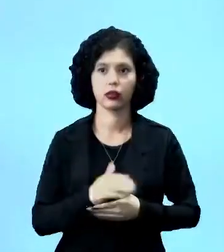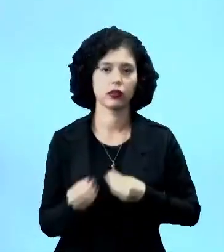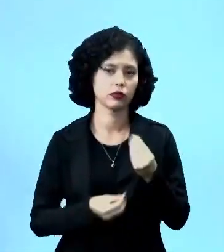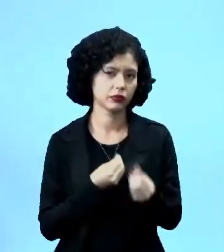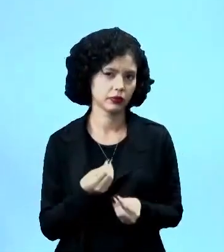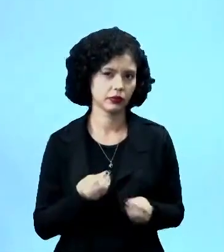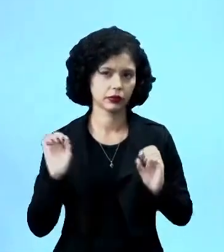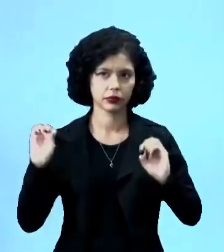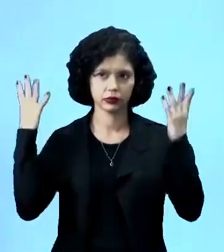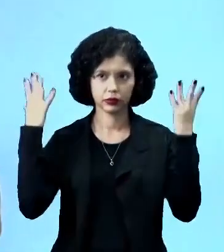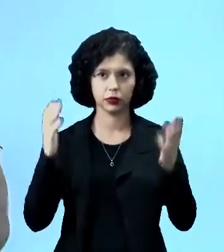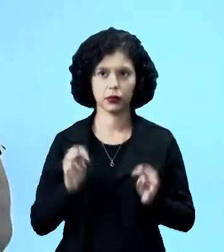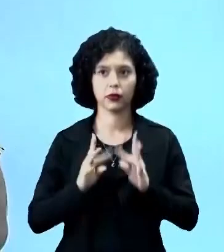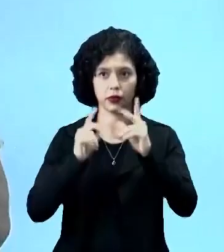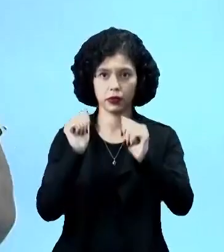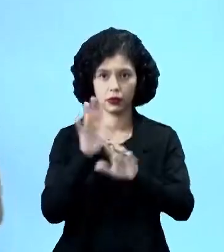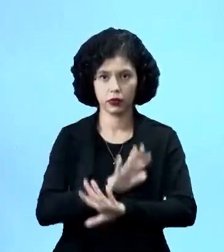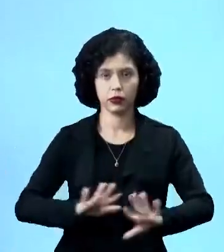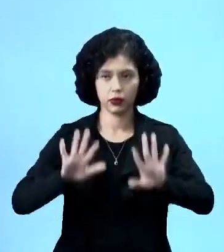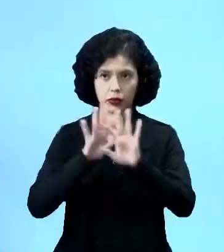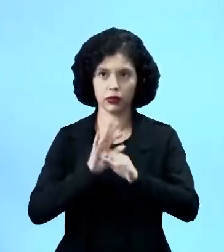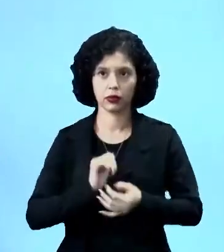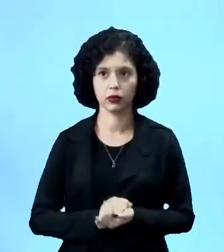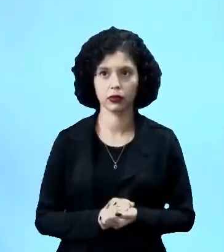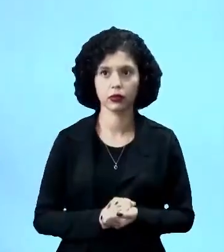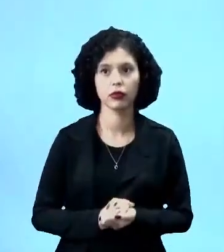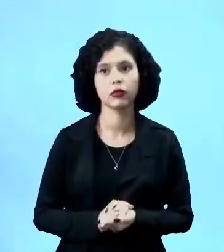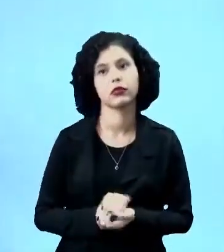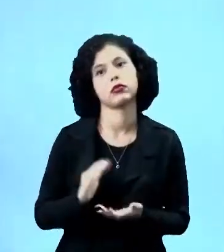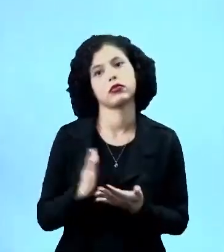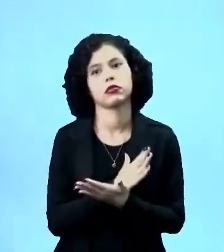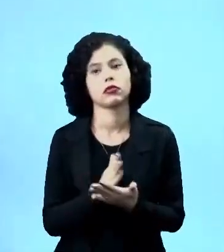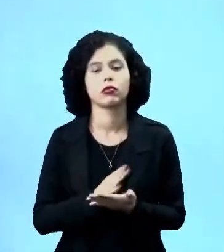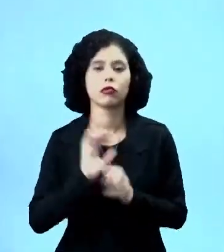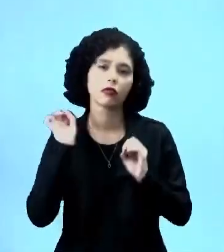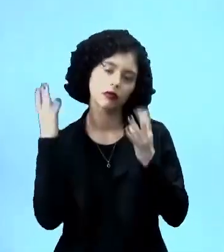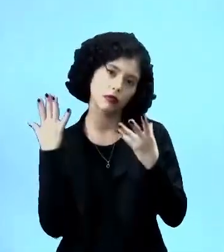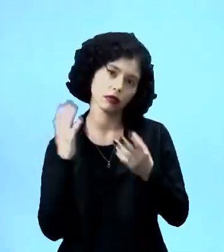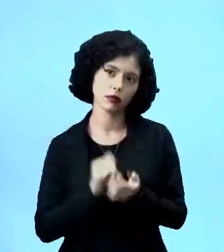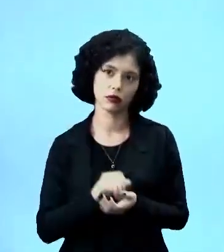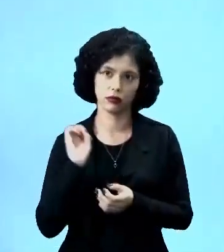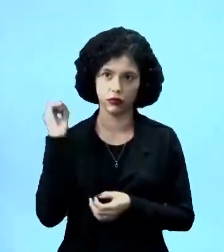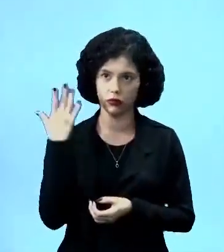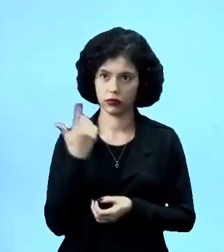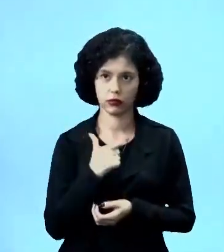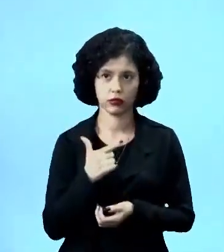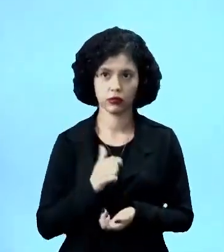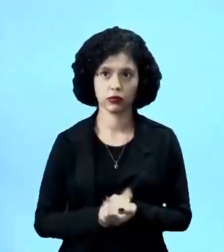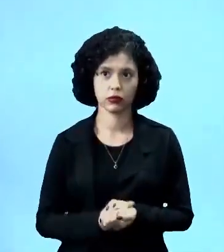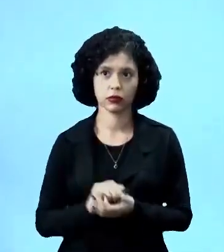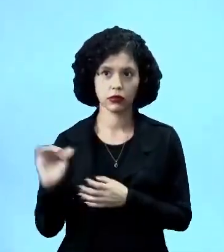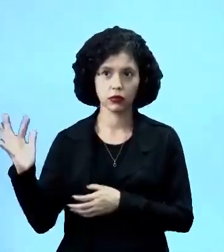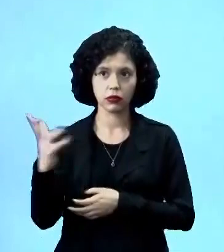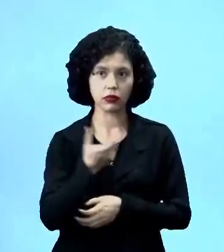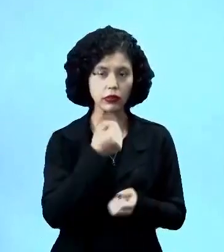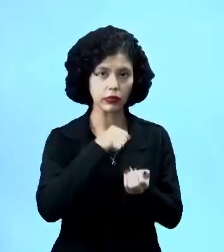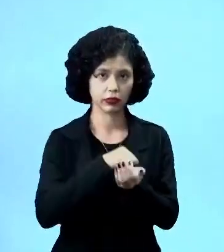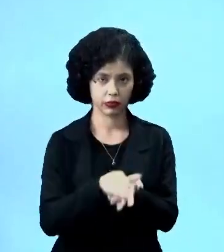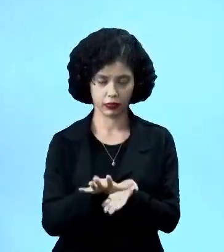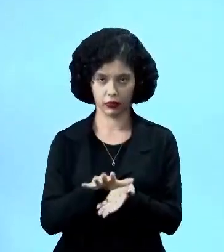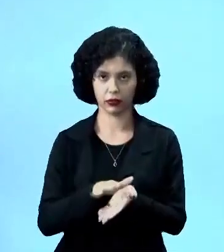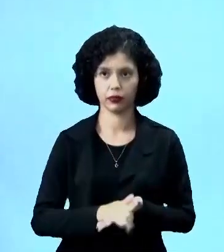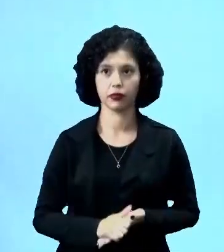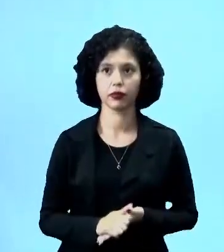como se fosse uma festa você preparou toda uma festa e aí por algum motivo a festa não aconteceu você retira tudo